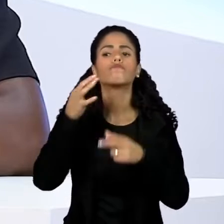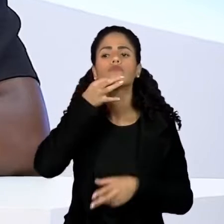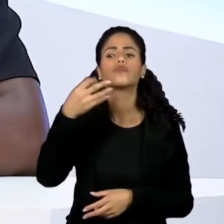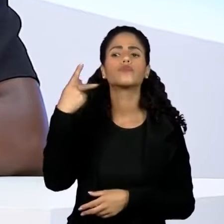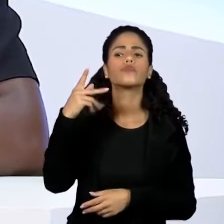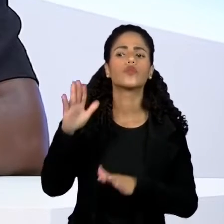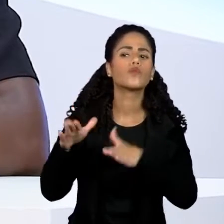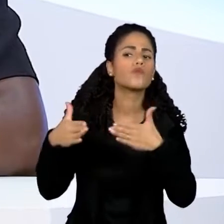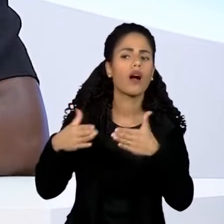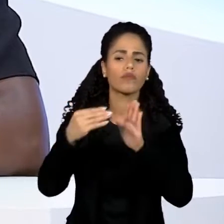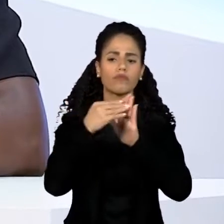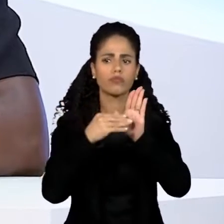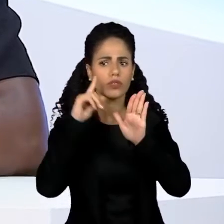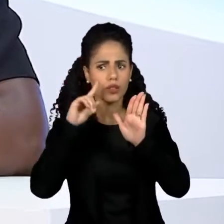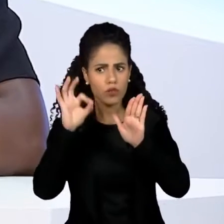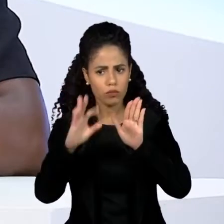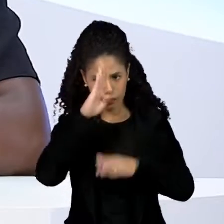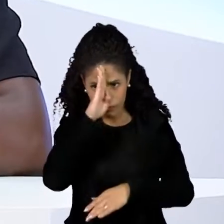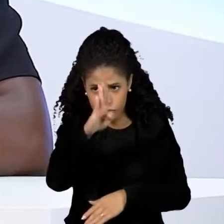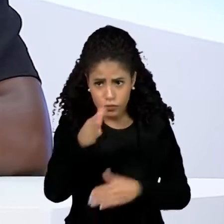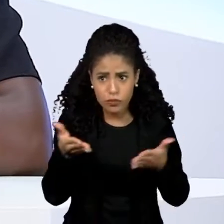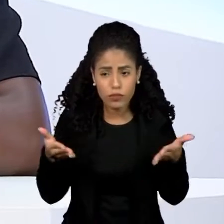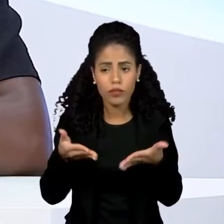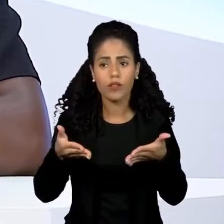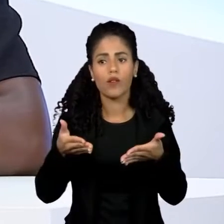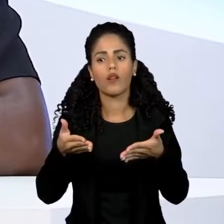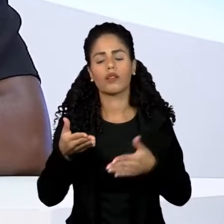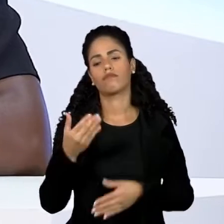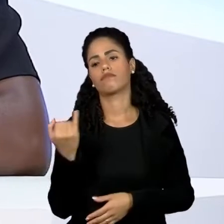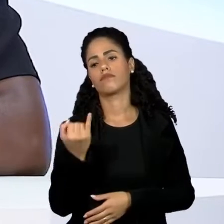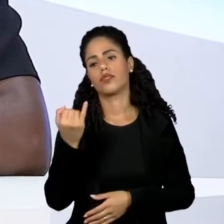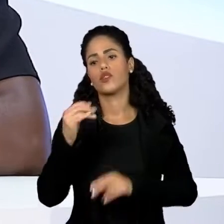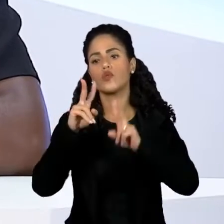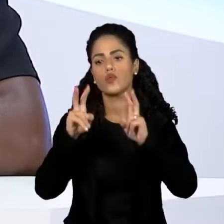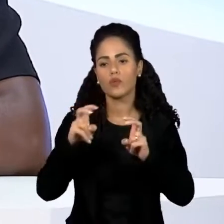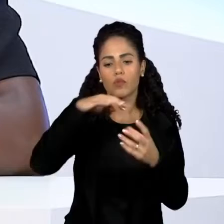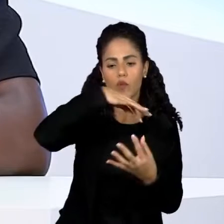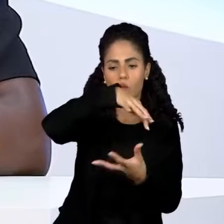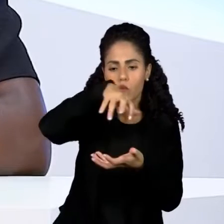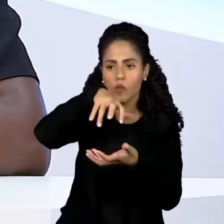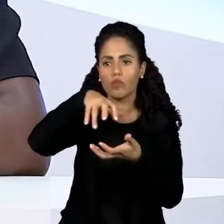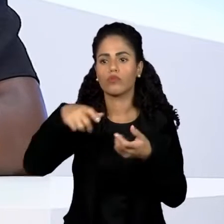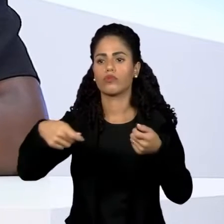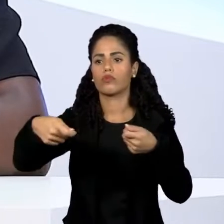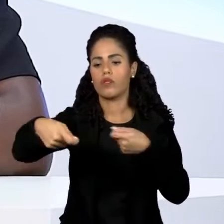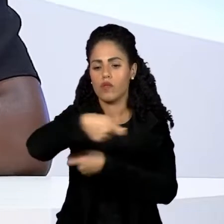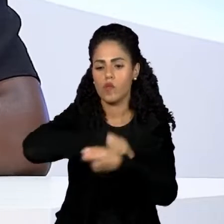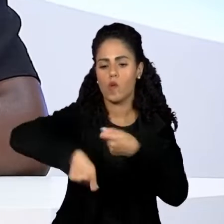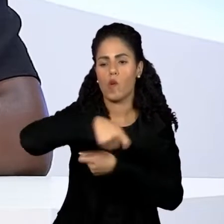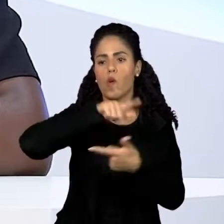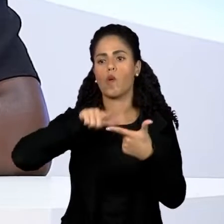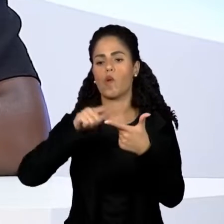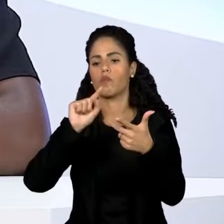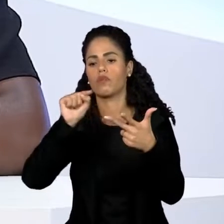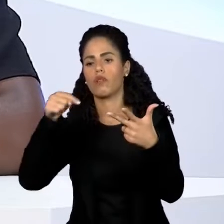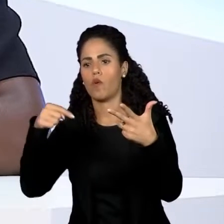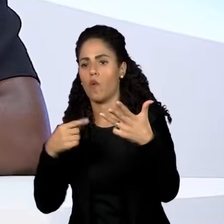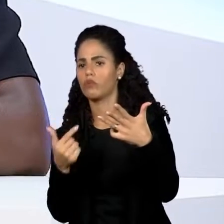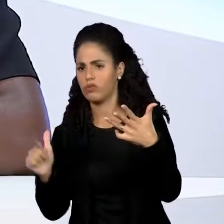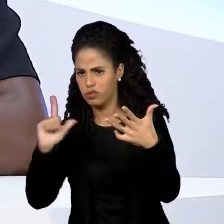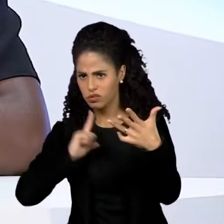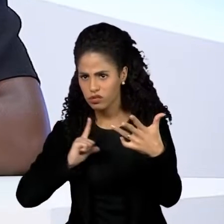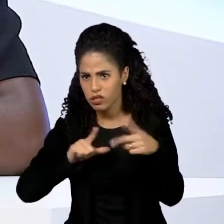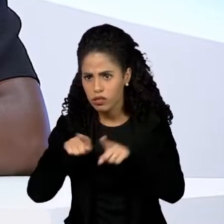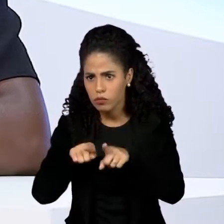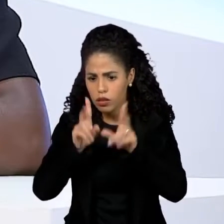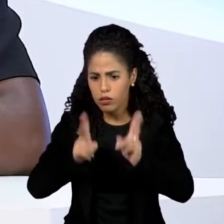em relação a essa agenda? Essa é a principal agenda, a questão global, econômica, ou a gente tem outras questões a serem